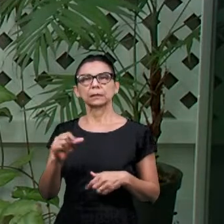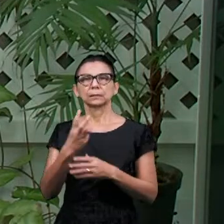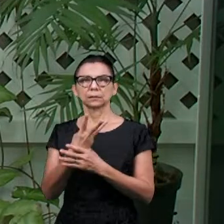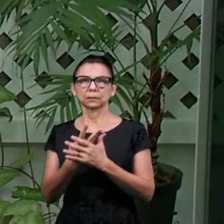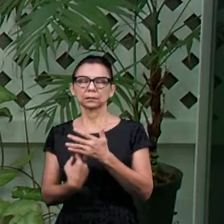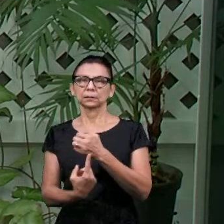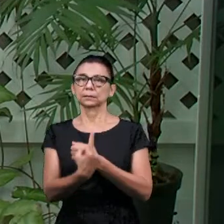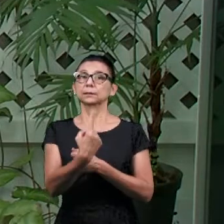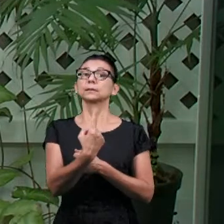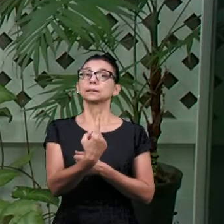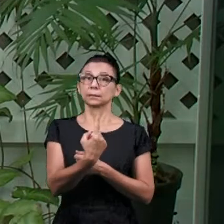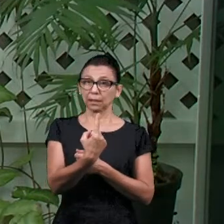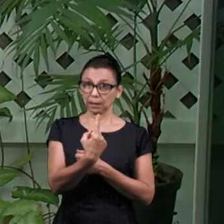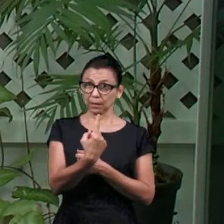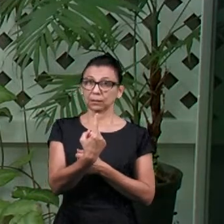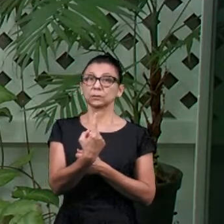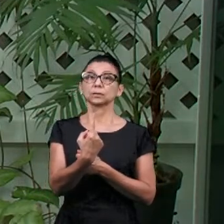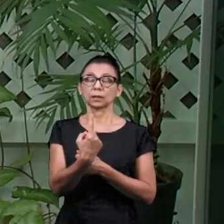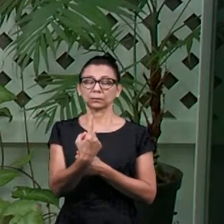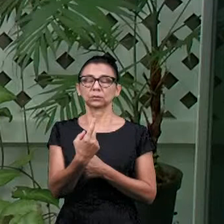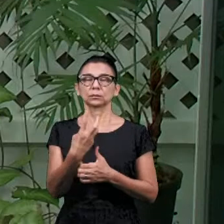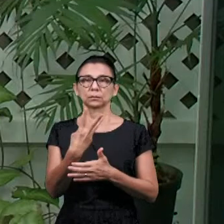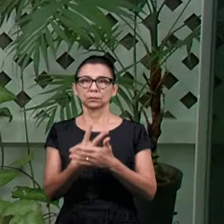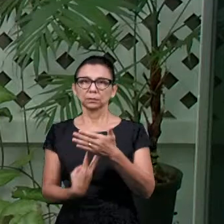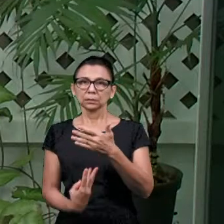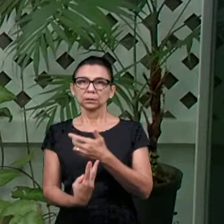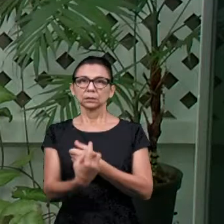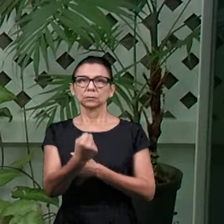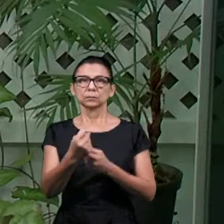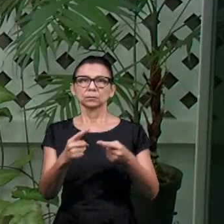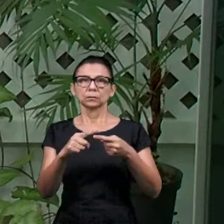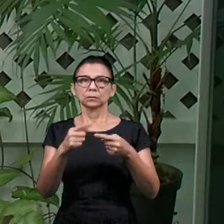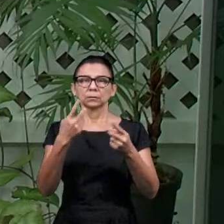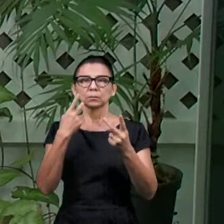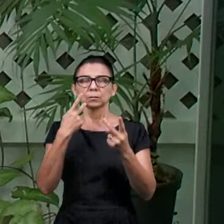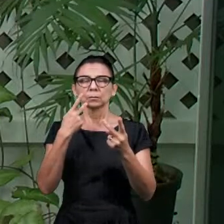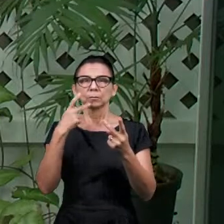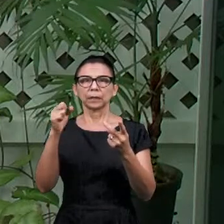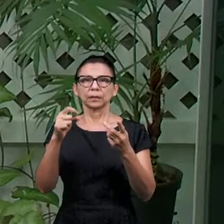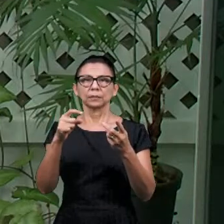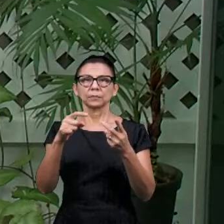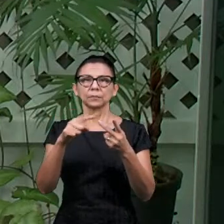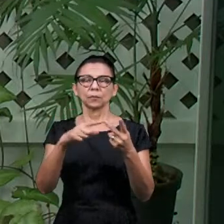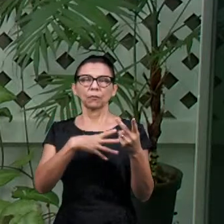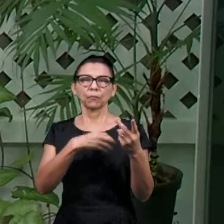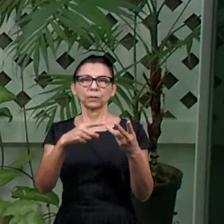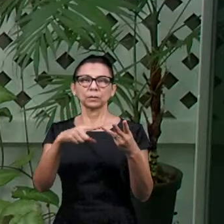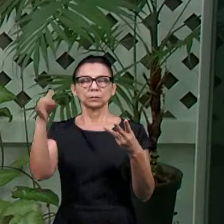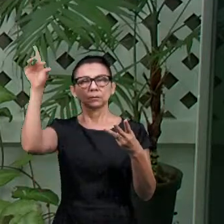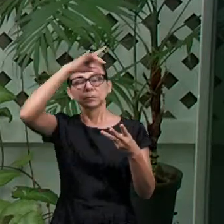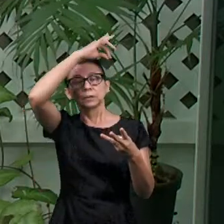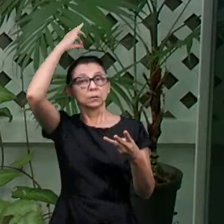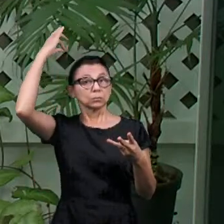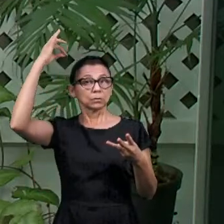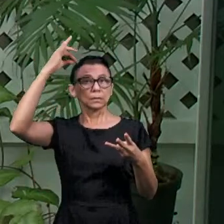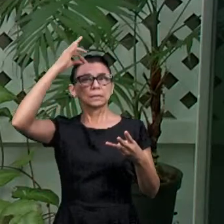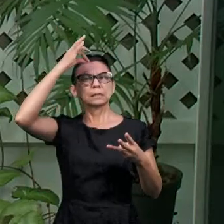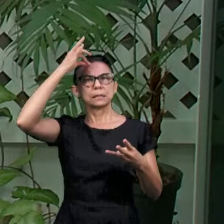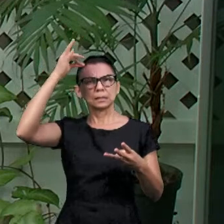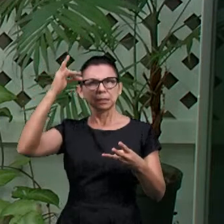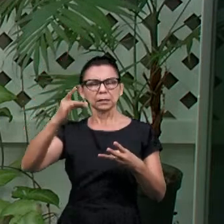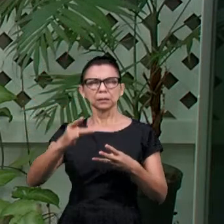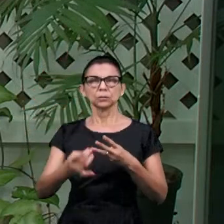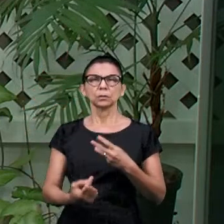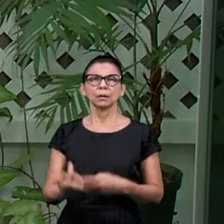Trindade, que é tripla, então, da Trindade, que é do Pai, do Filho e do Espírito Santo. A forma como o Evangelho é